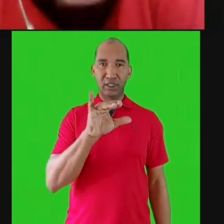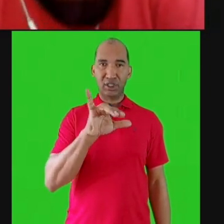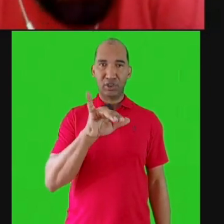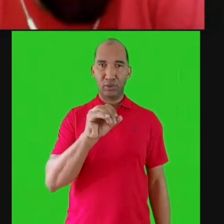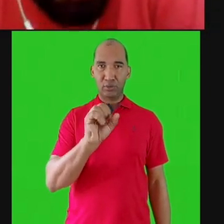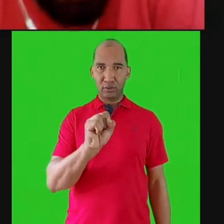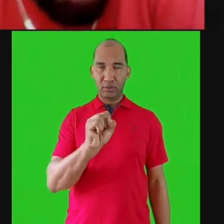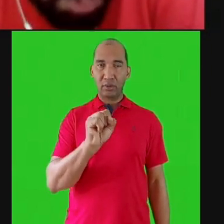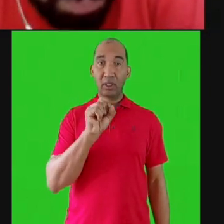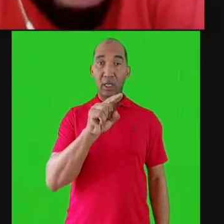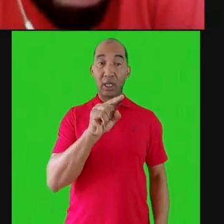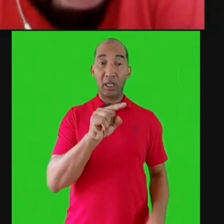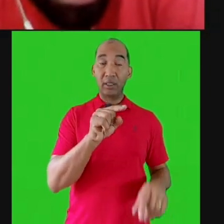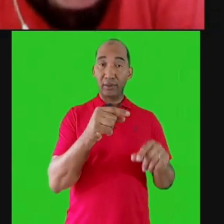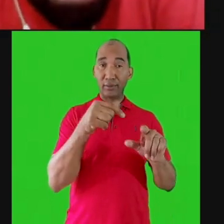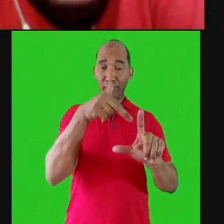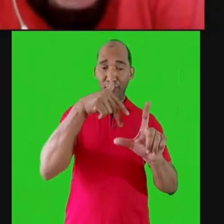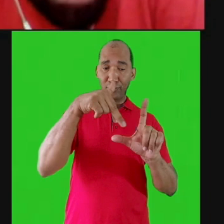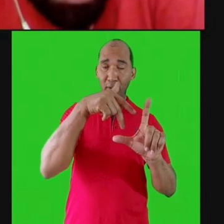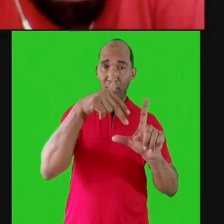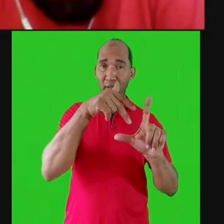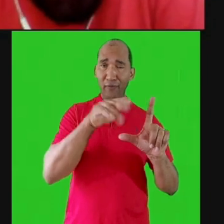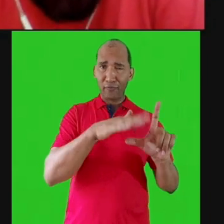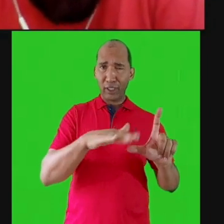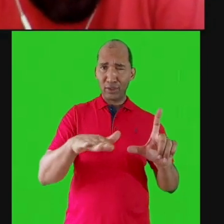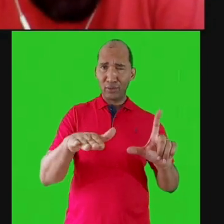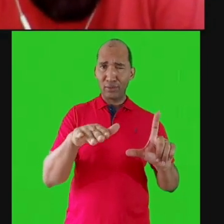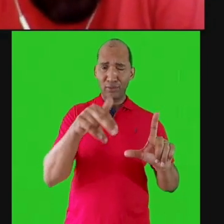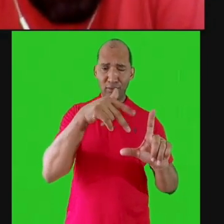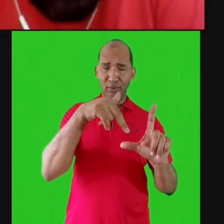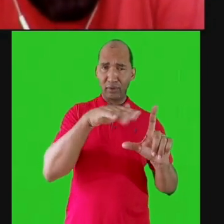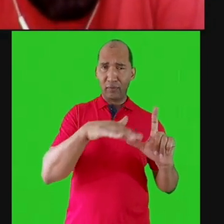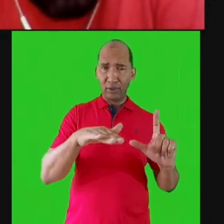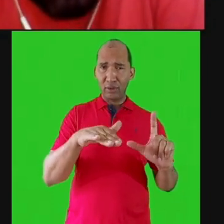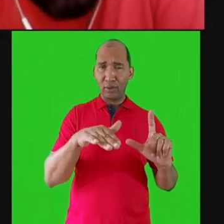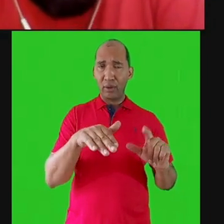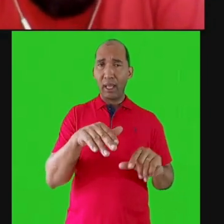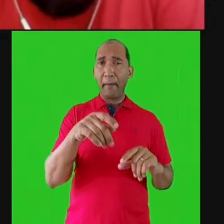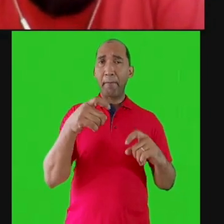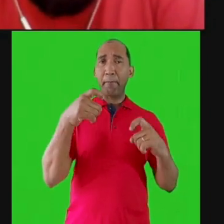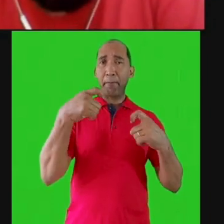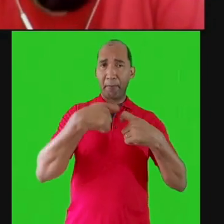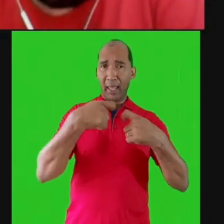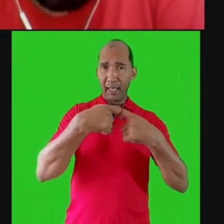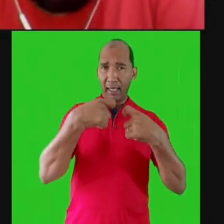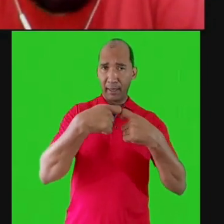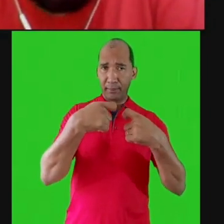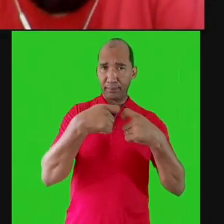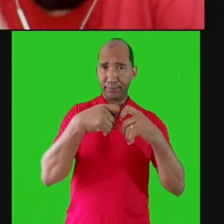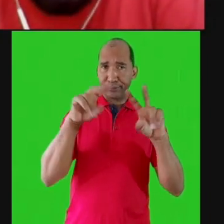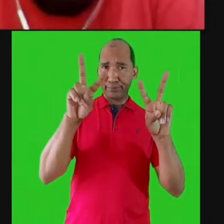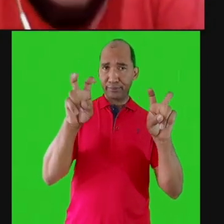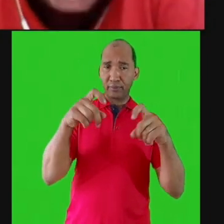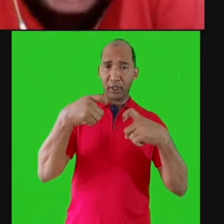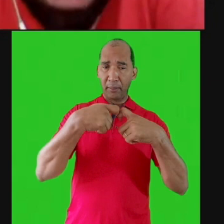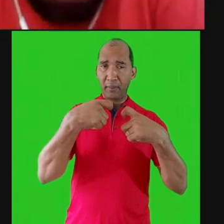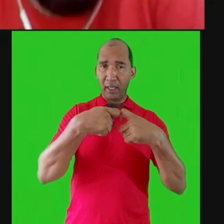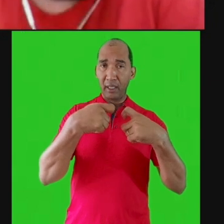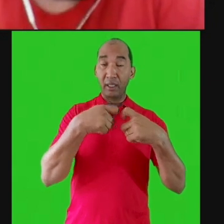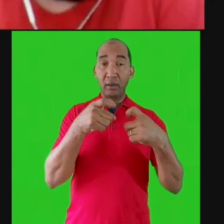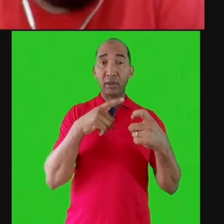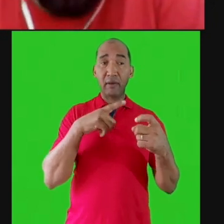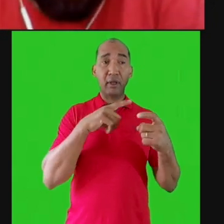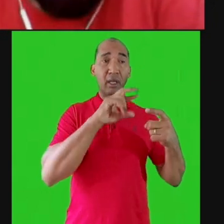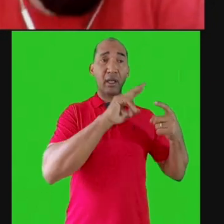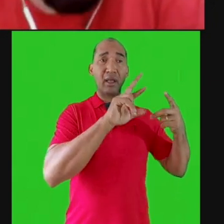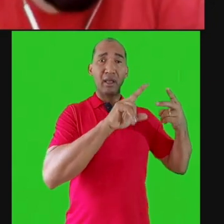uma animação stop motion, que a gente trouxe com o Vinícius. Então, assim, a gente trouxe uma pluralidade de pessoas, até a Rani,